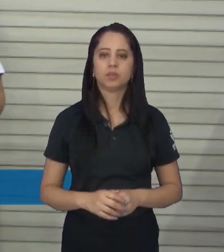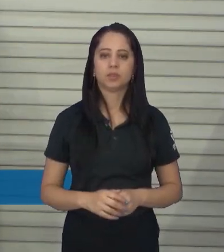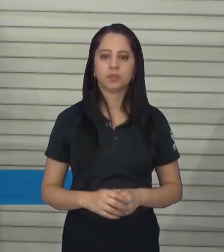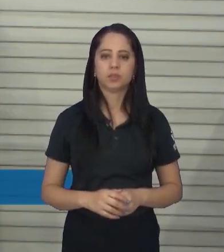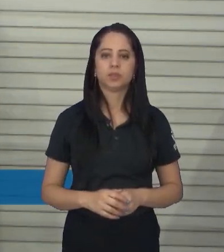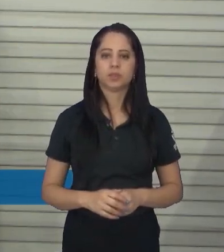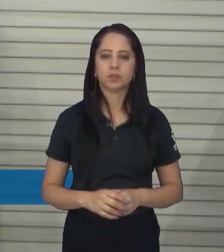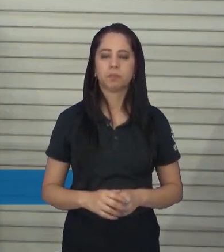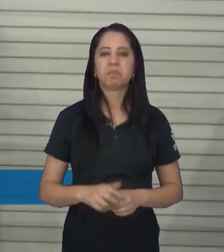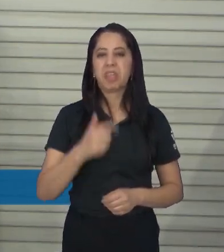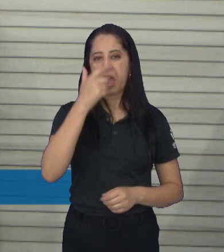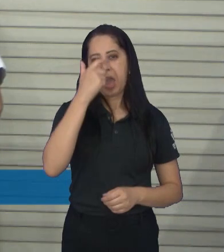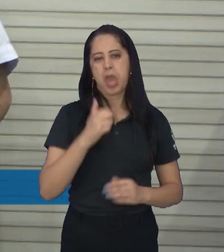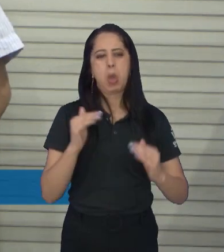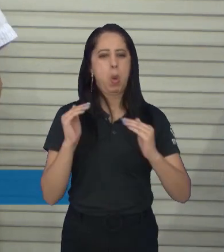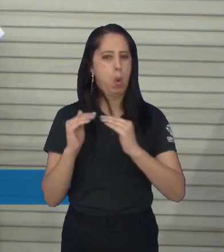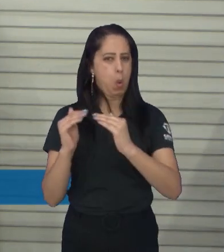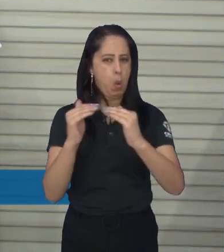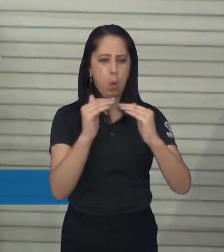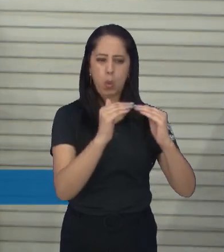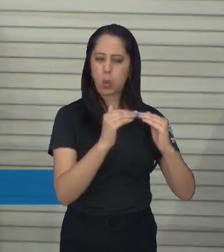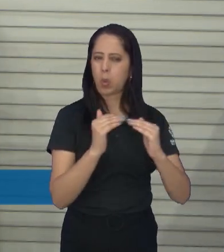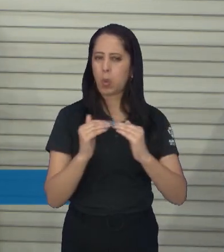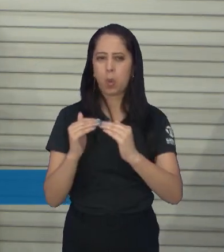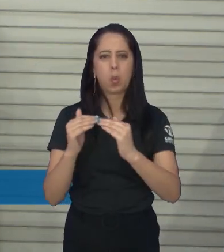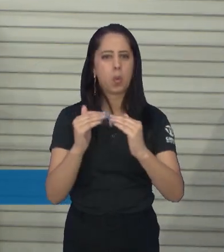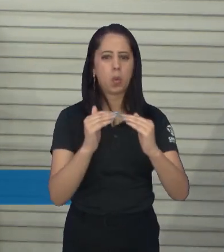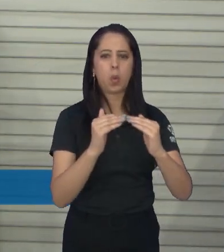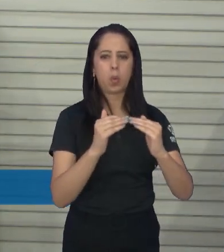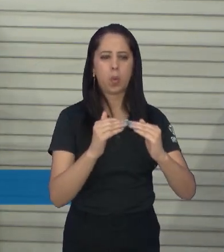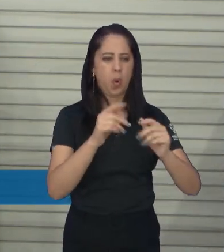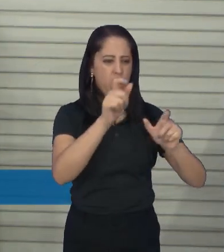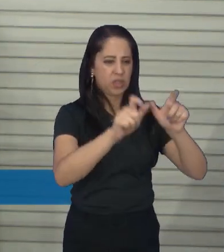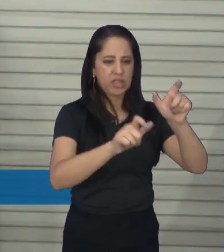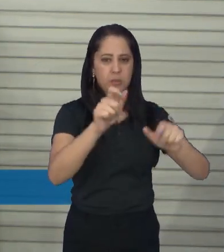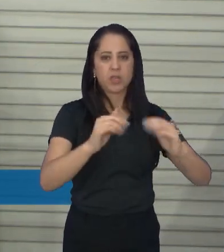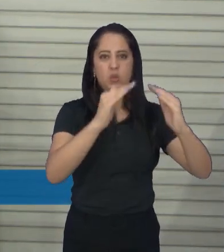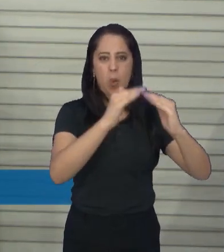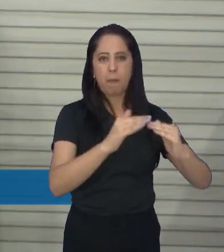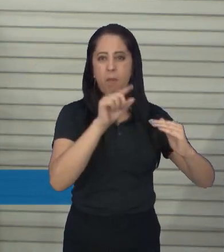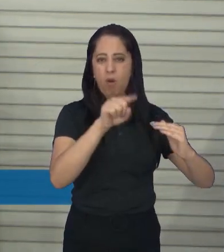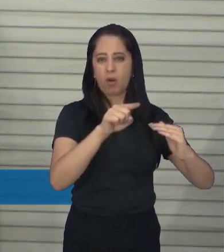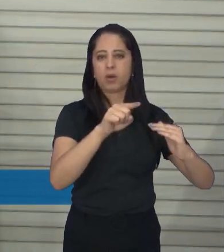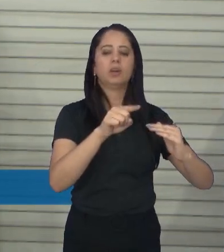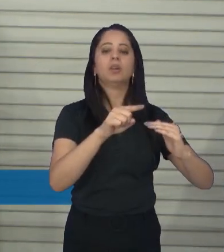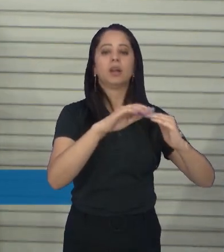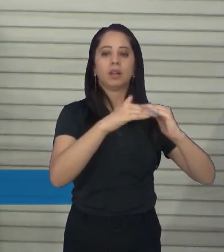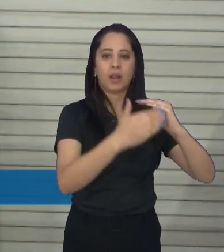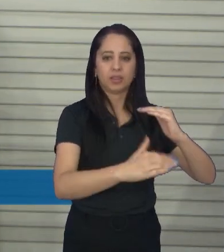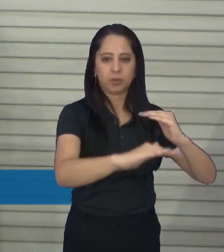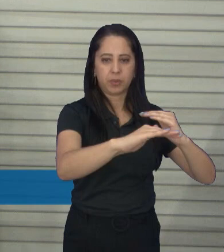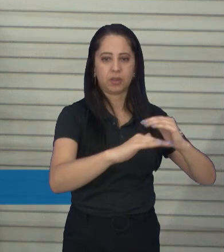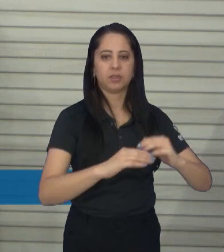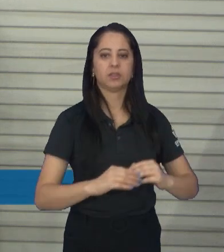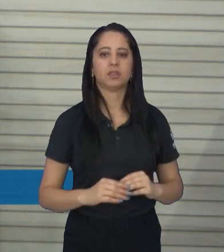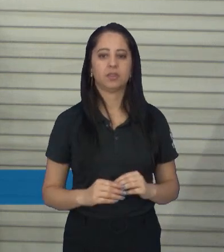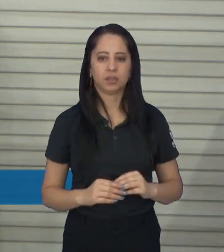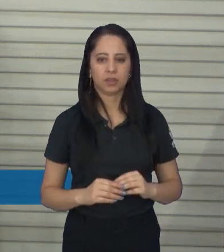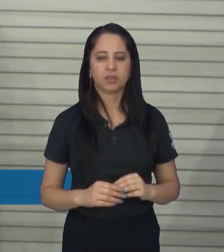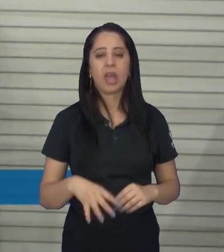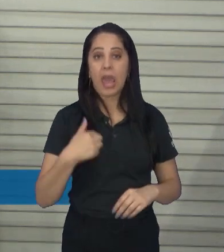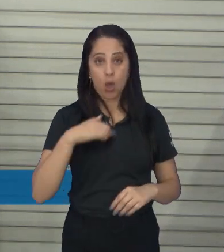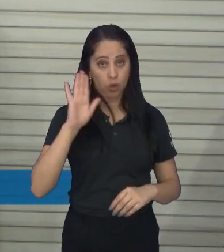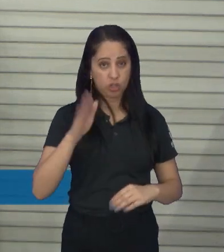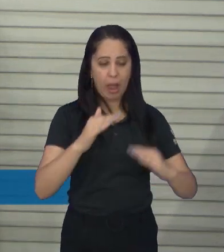as falas aqui do pessoal do banhado que eu sou uma moradora ali morei mais de 25 anos convivi com o filho do Davi